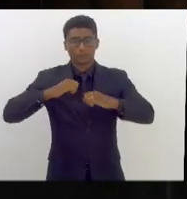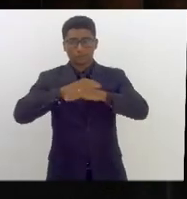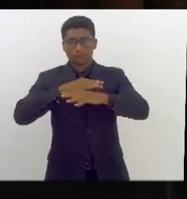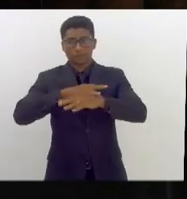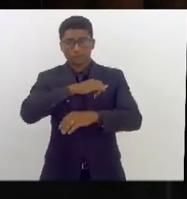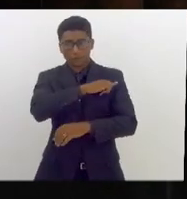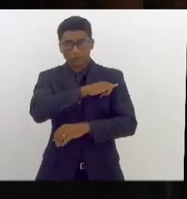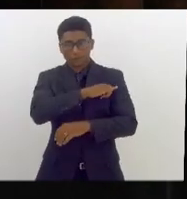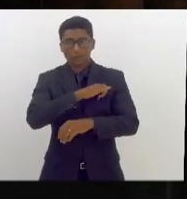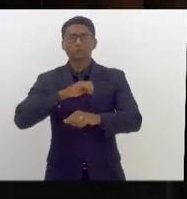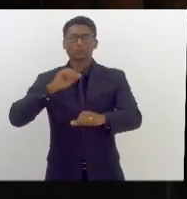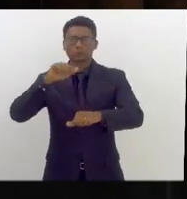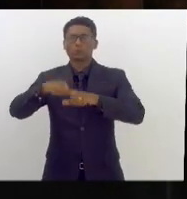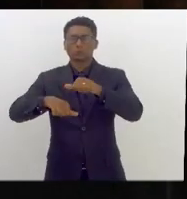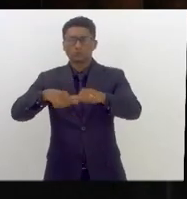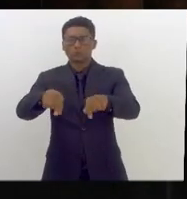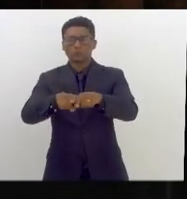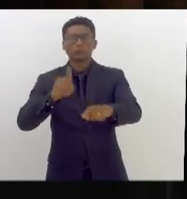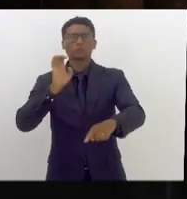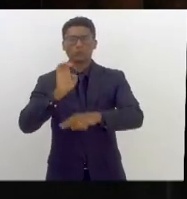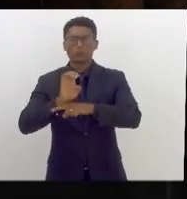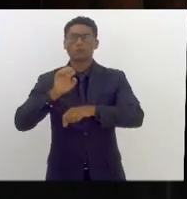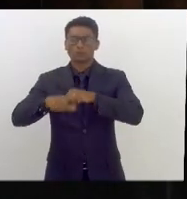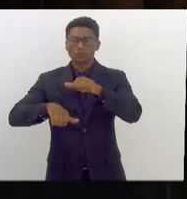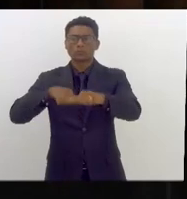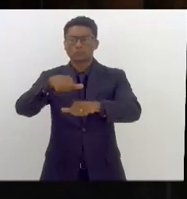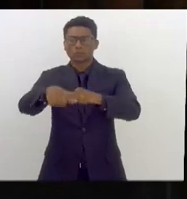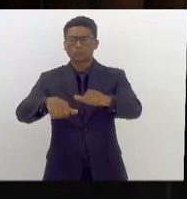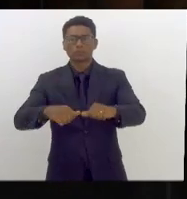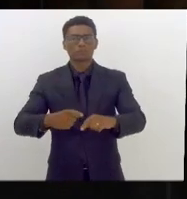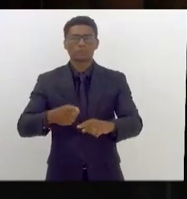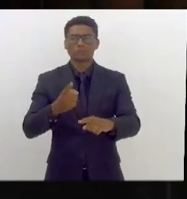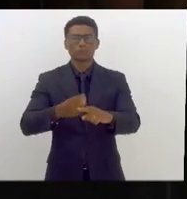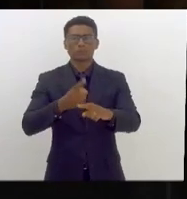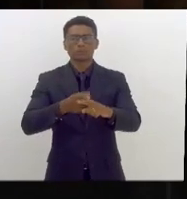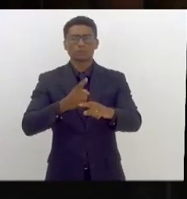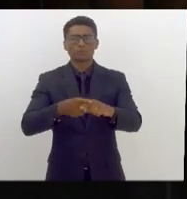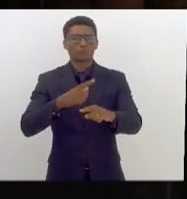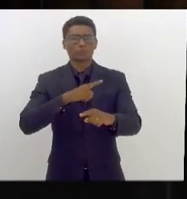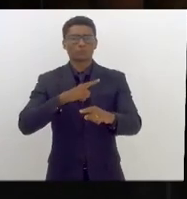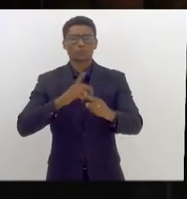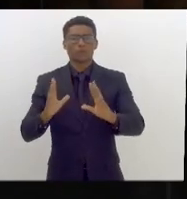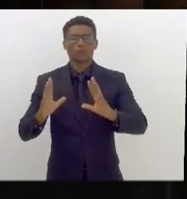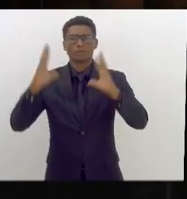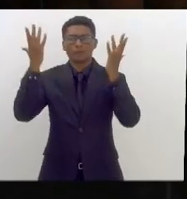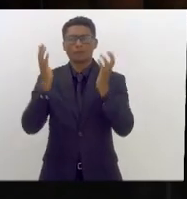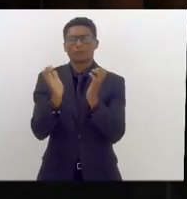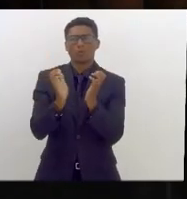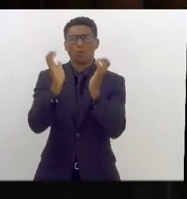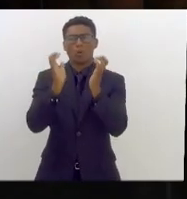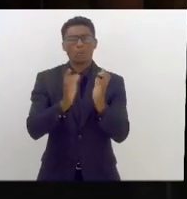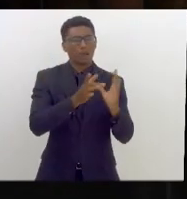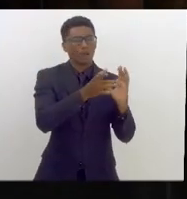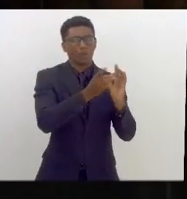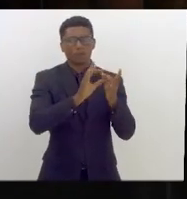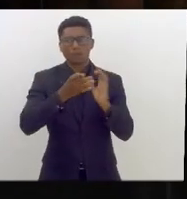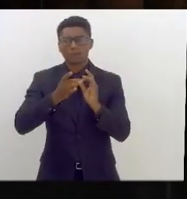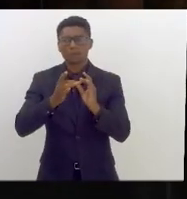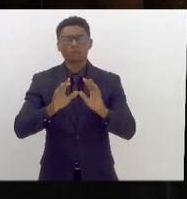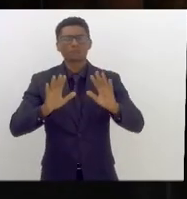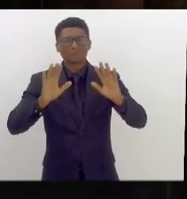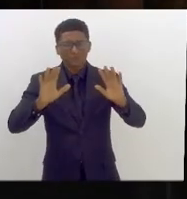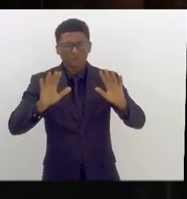Rio e no Estado, por conta, em decorrência, né, dos mega-eventos, e ainda assim essas mudanças não